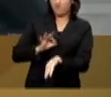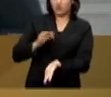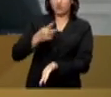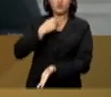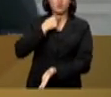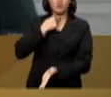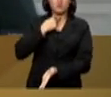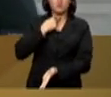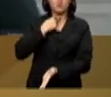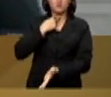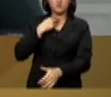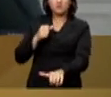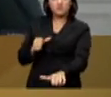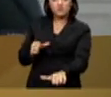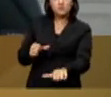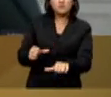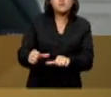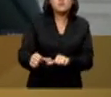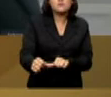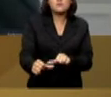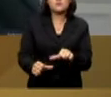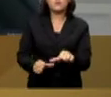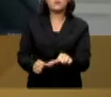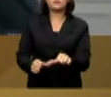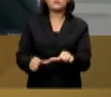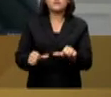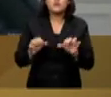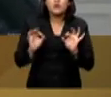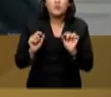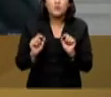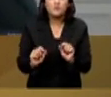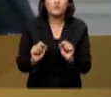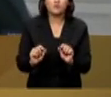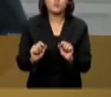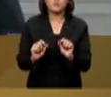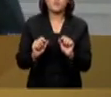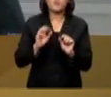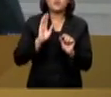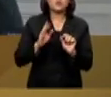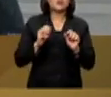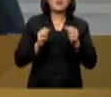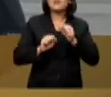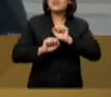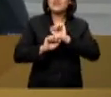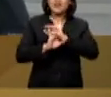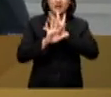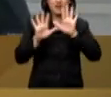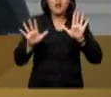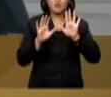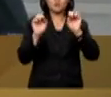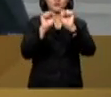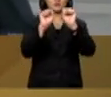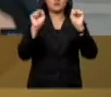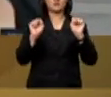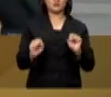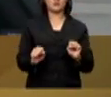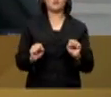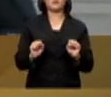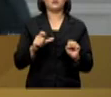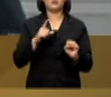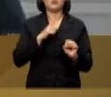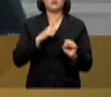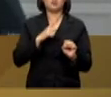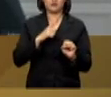um convênio alterar essa específica, direta e clara sistemática em relação aos optantes